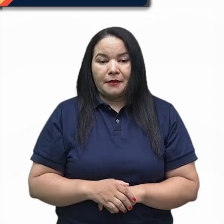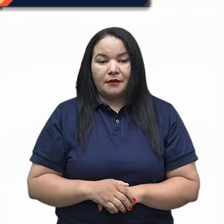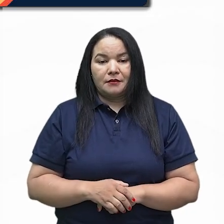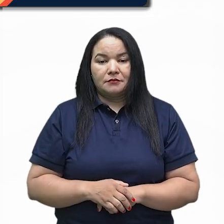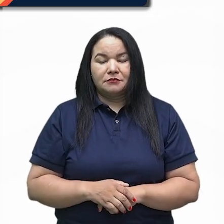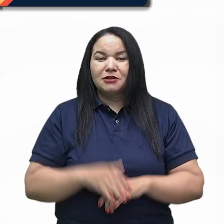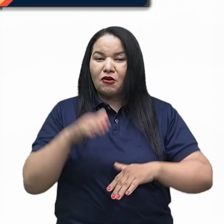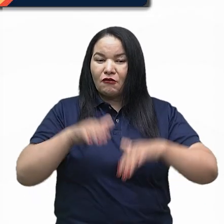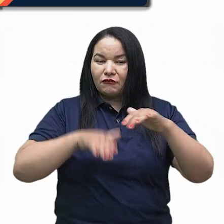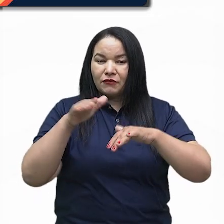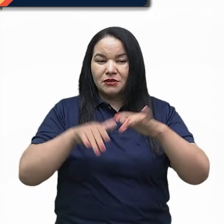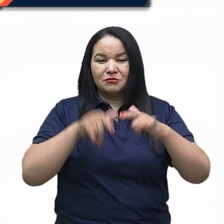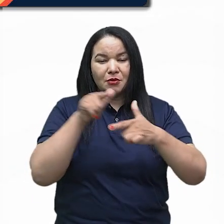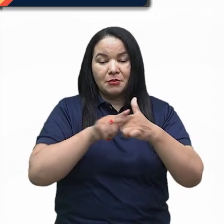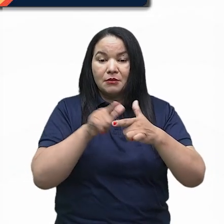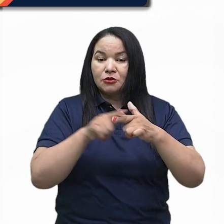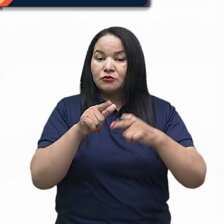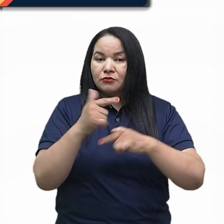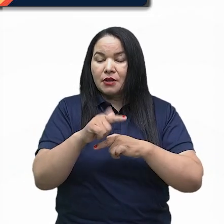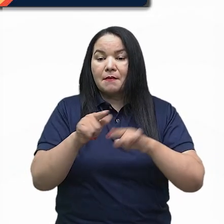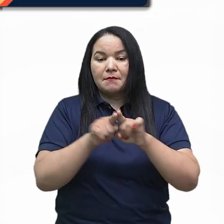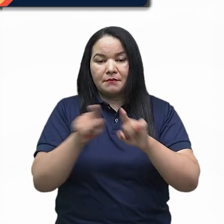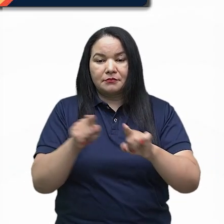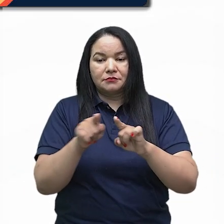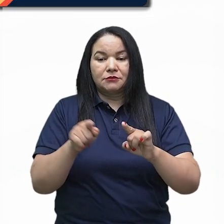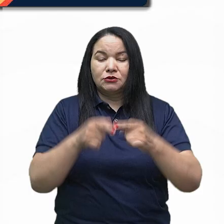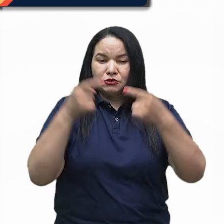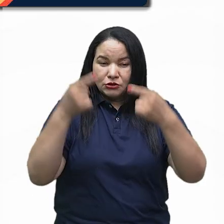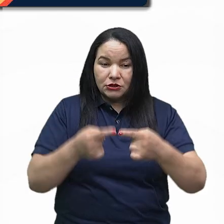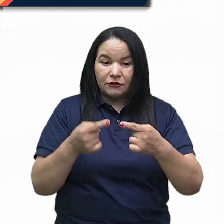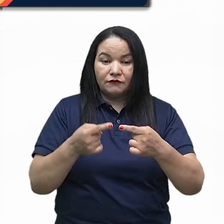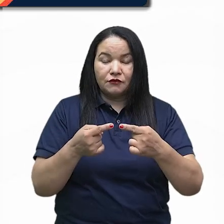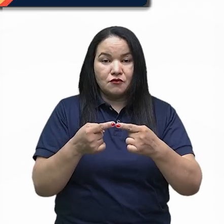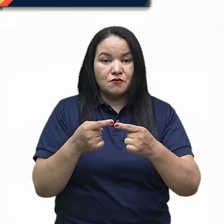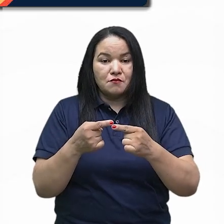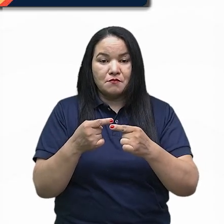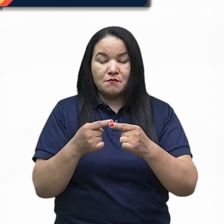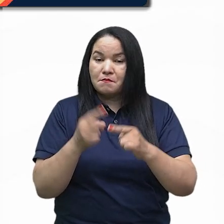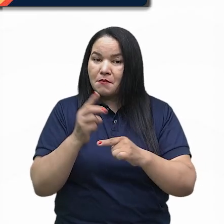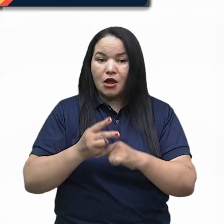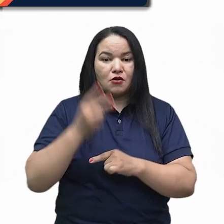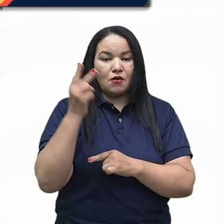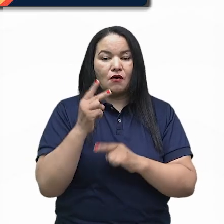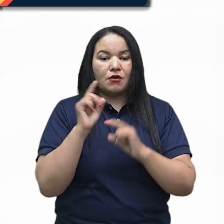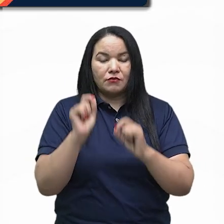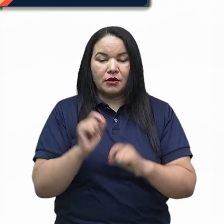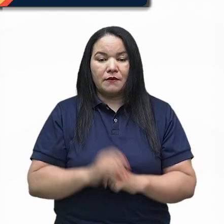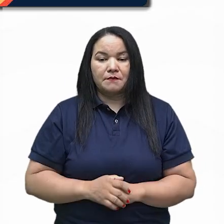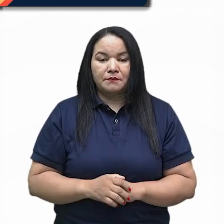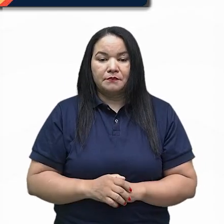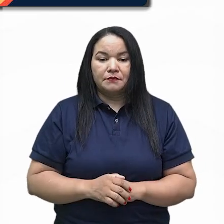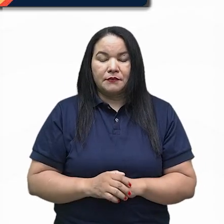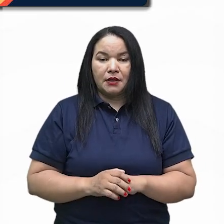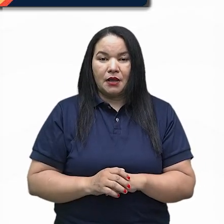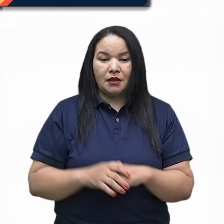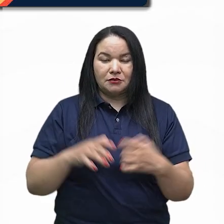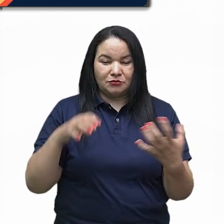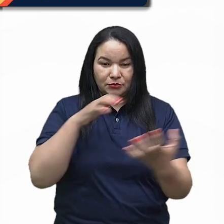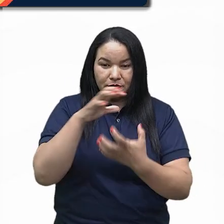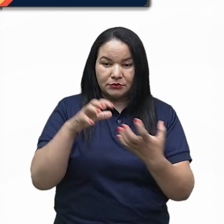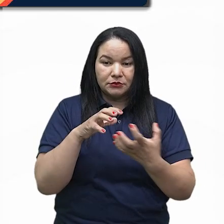um problema, né? O grande desafio atual, né, para esse desequilíbrio que tem se